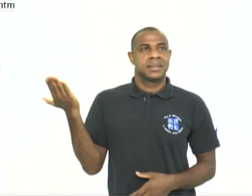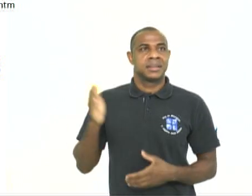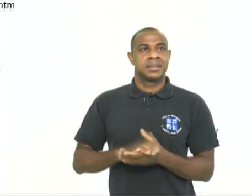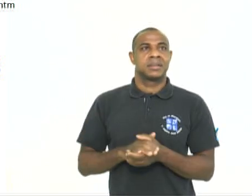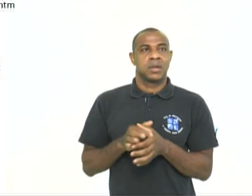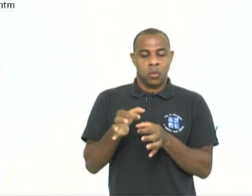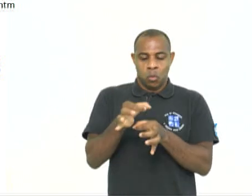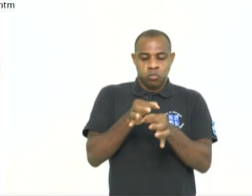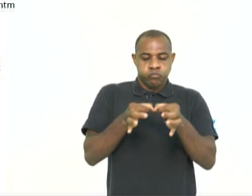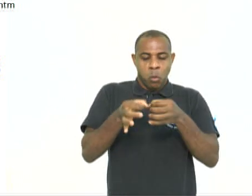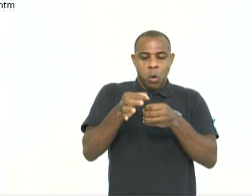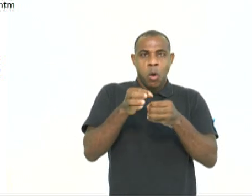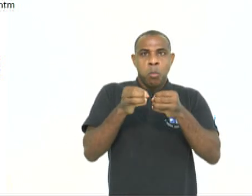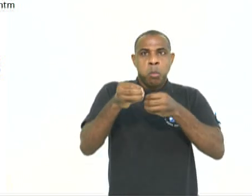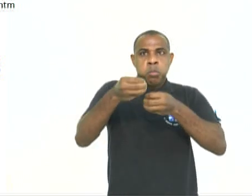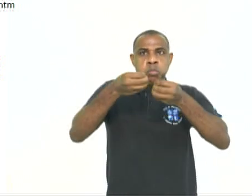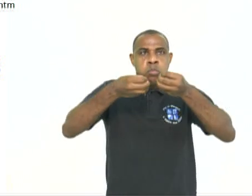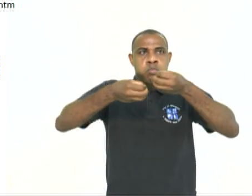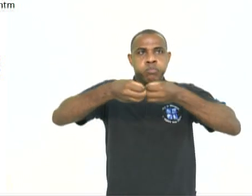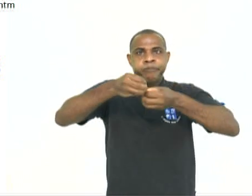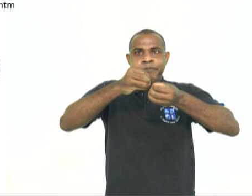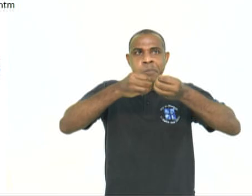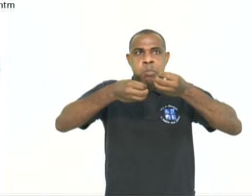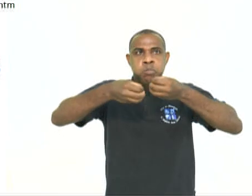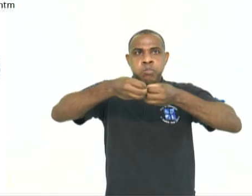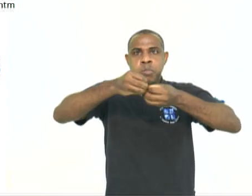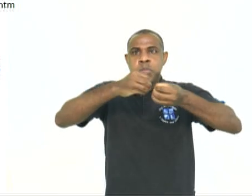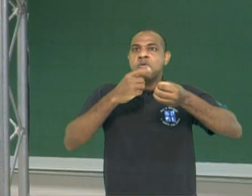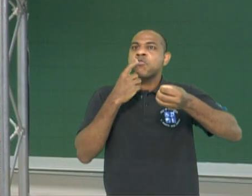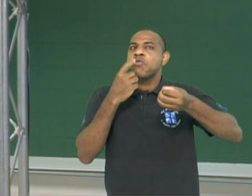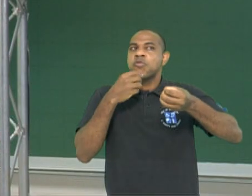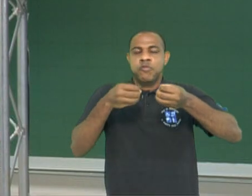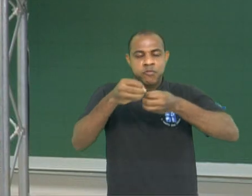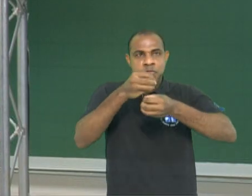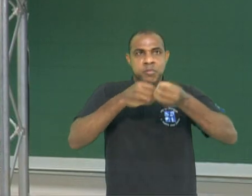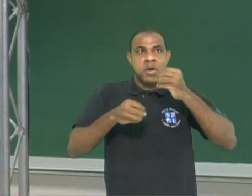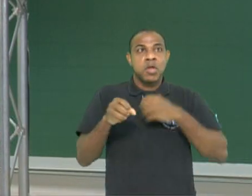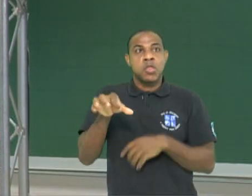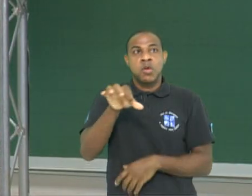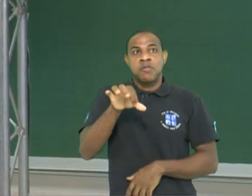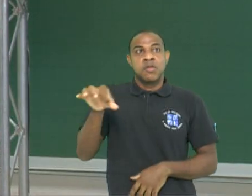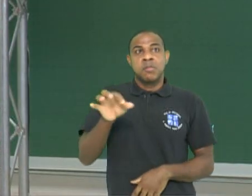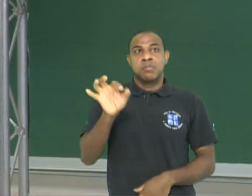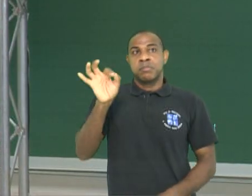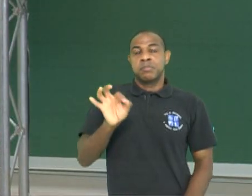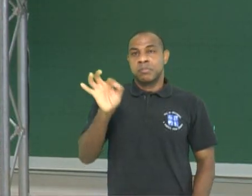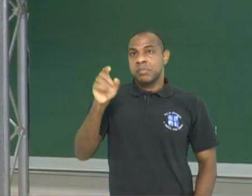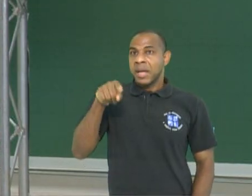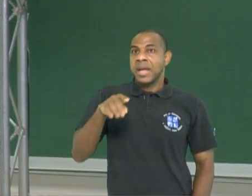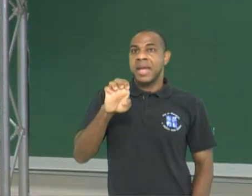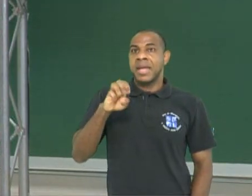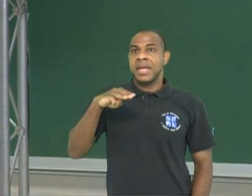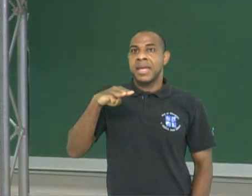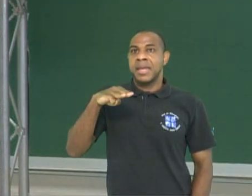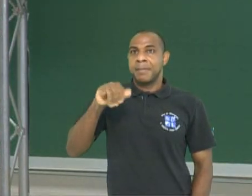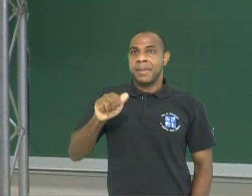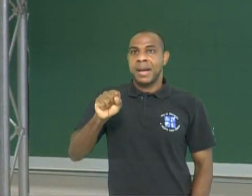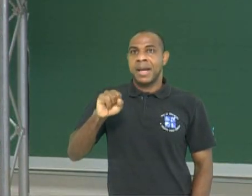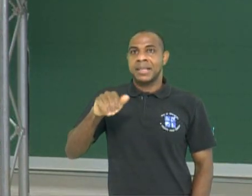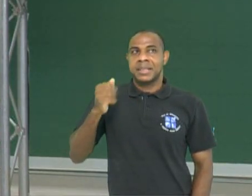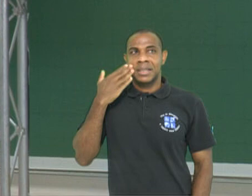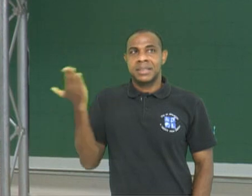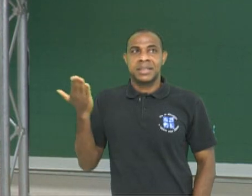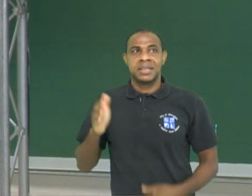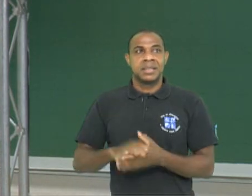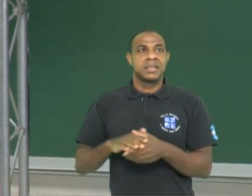que a quantidade delas é extremamente dominante, ali 99,9% é hemácia. E